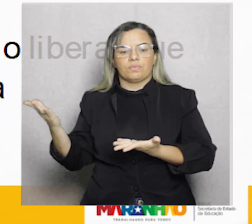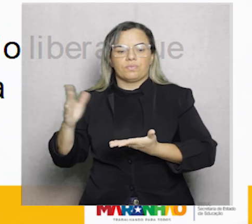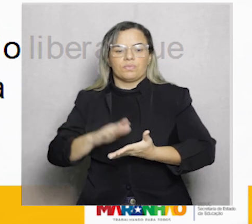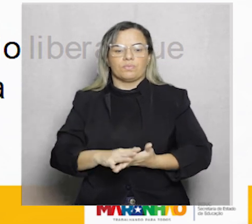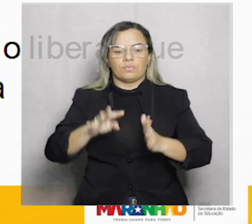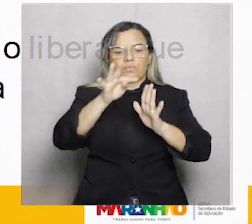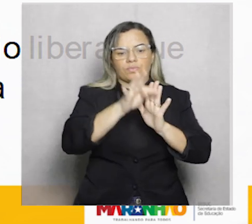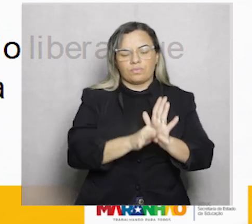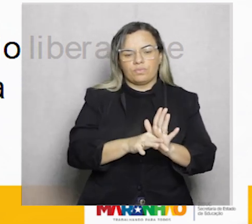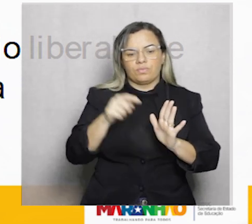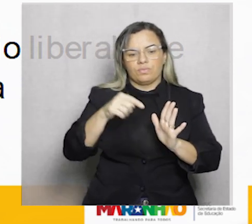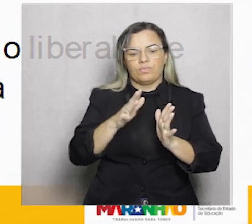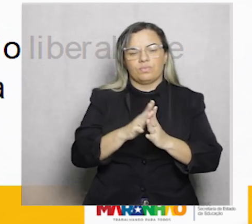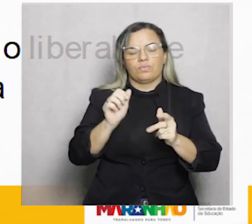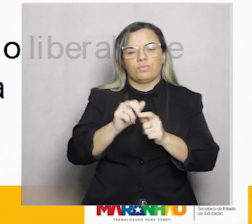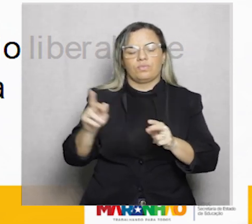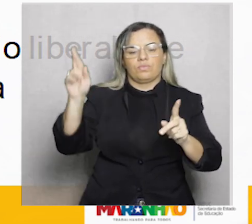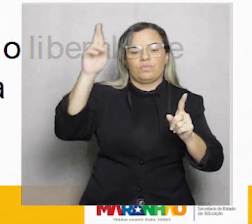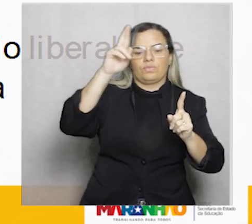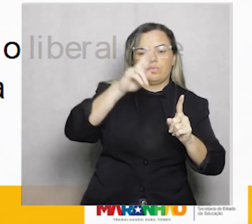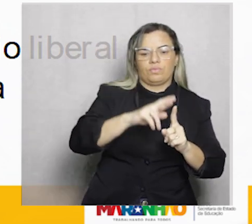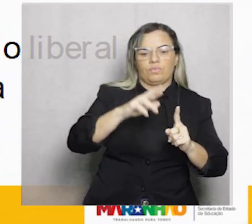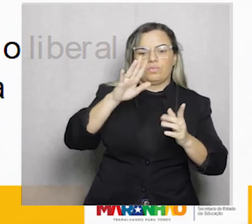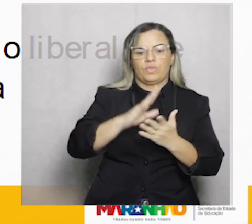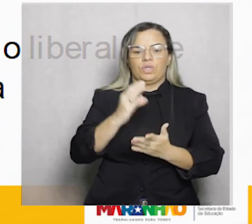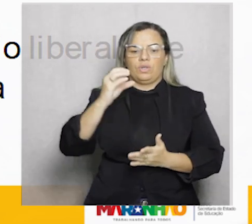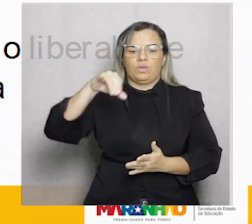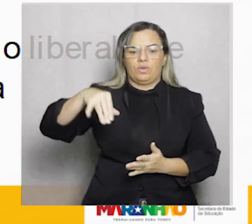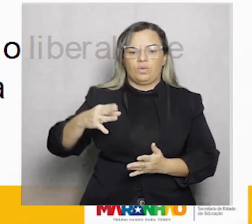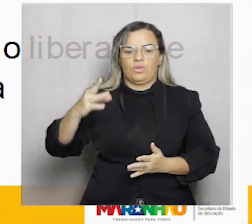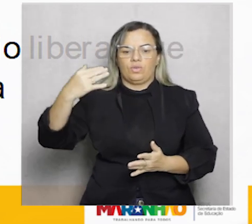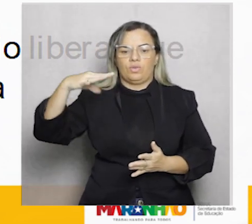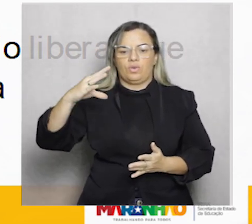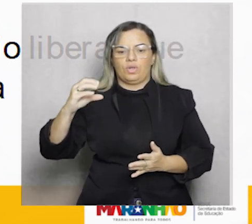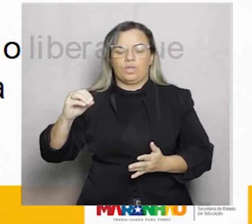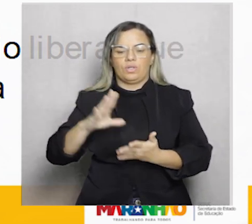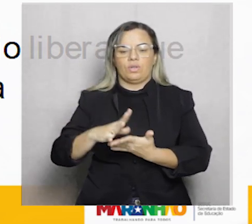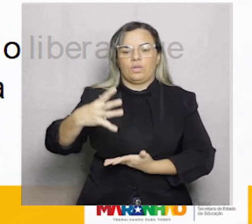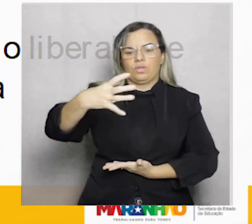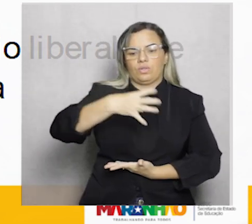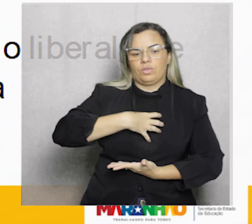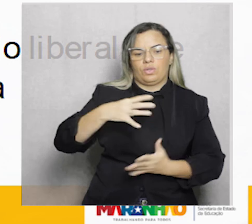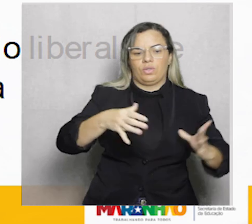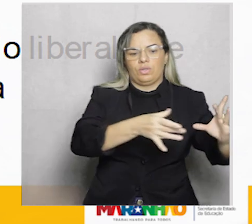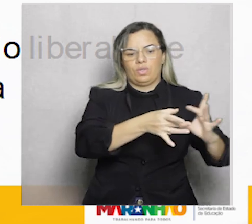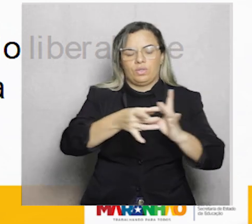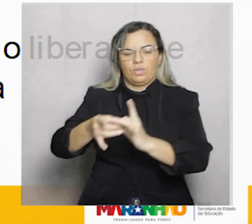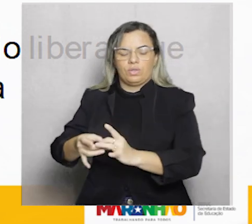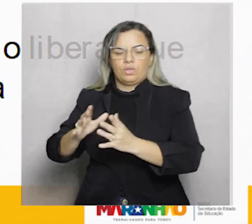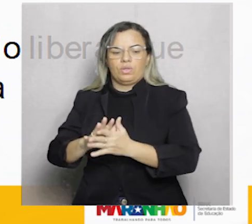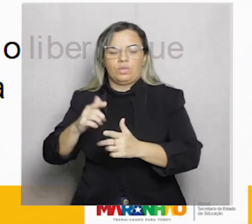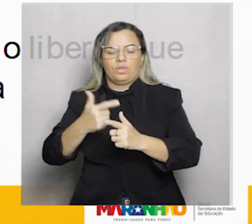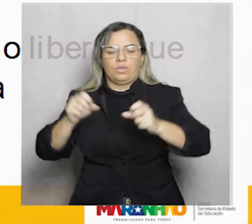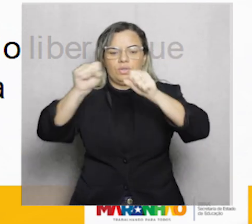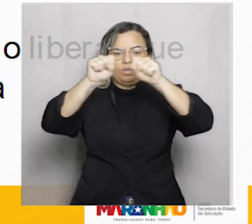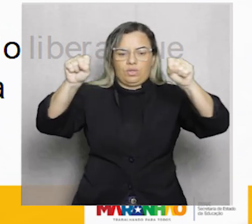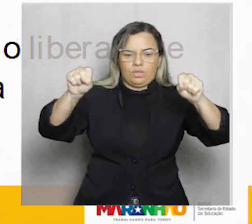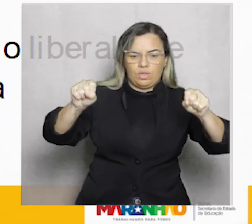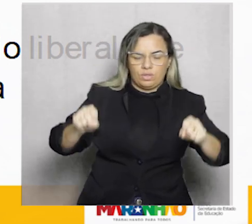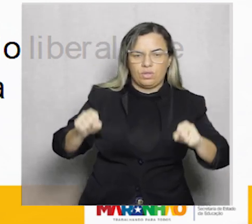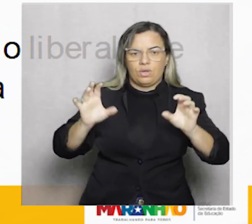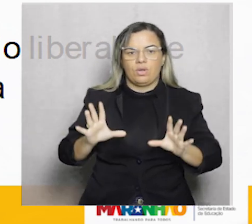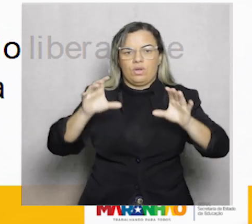O texto faz referência à conjuração baiana, no contexto da crise do sistema